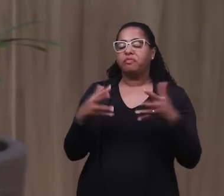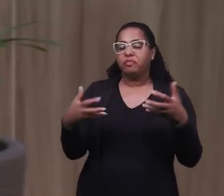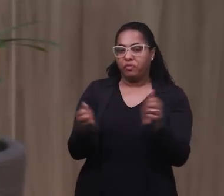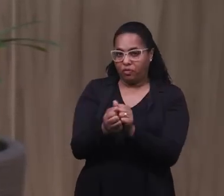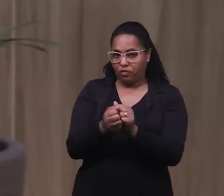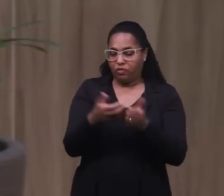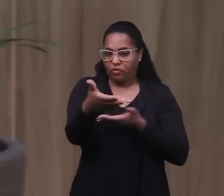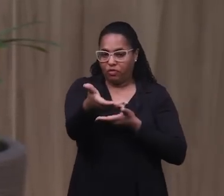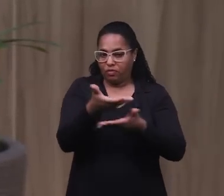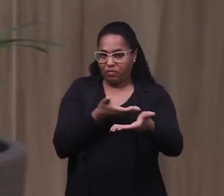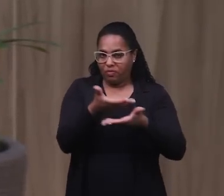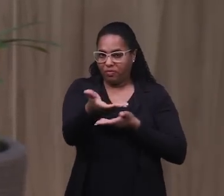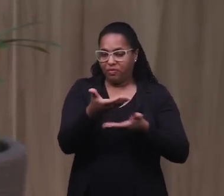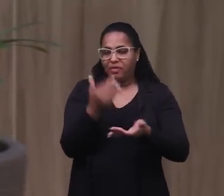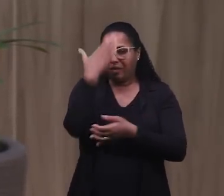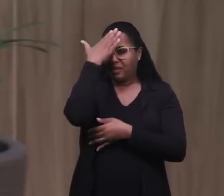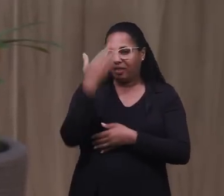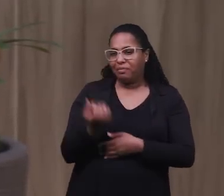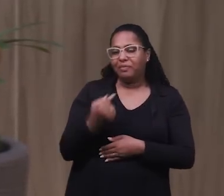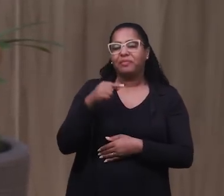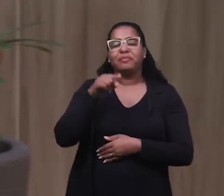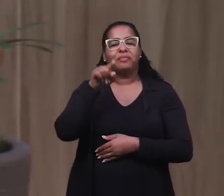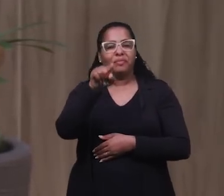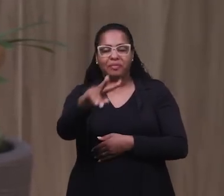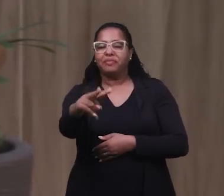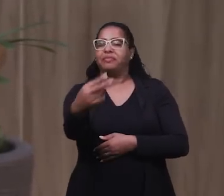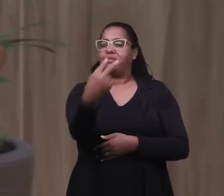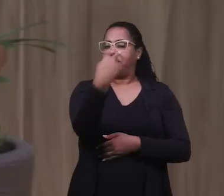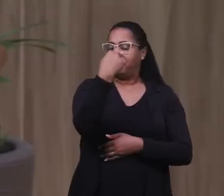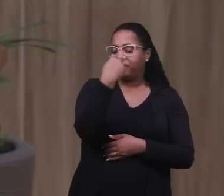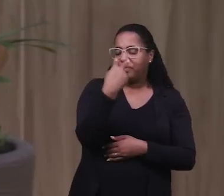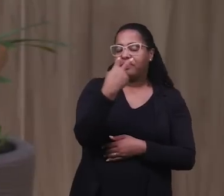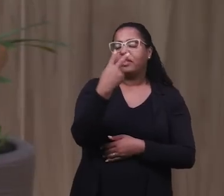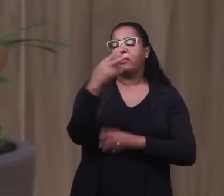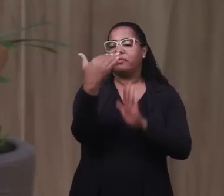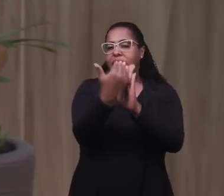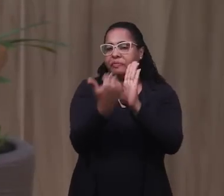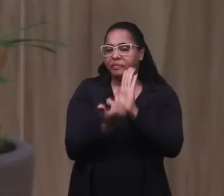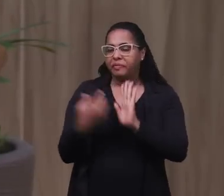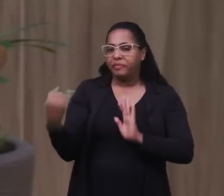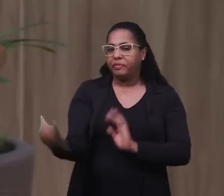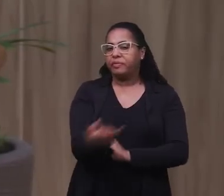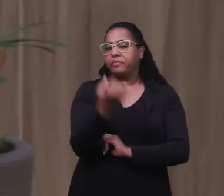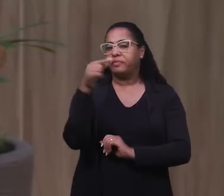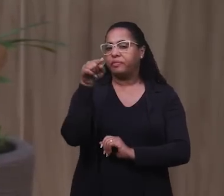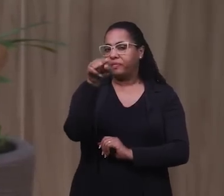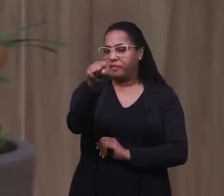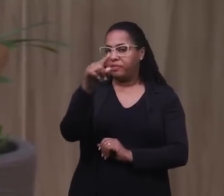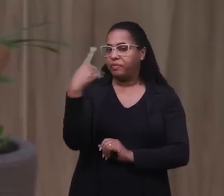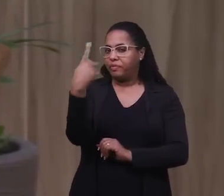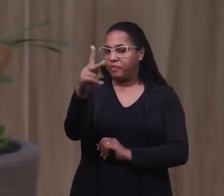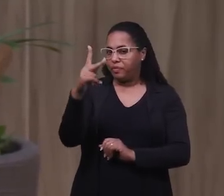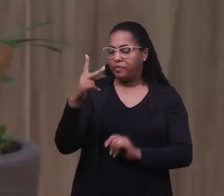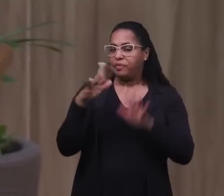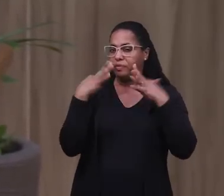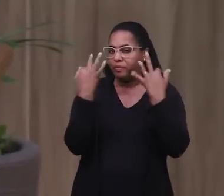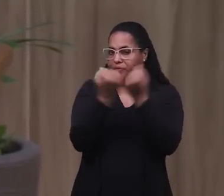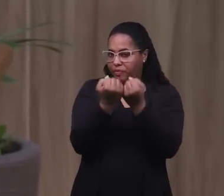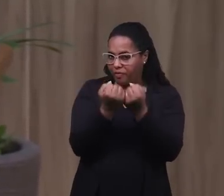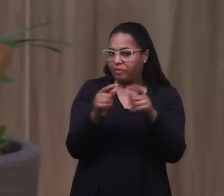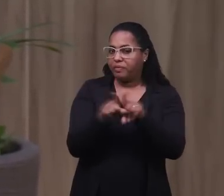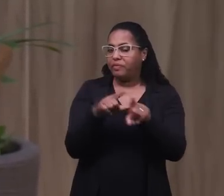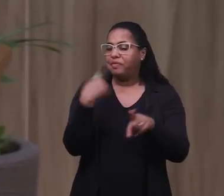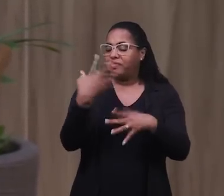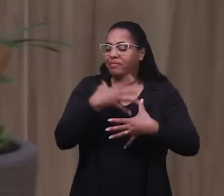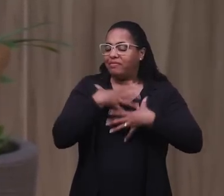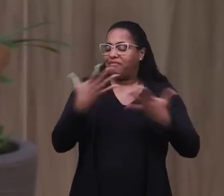e na sua interação nós sabemos que você está assistindo, sabemos que esse programa é importante para você também, para sua família. Isso nos alegra